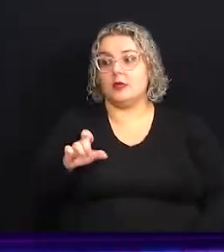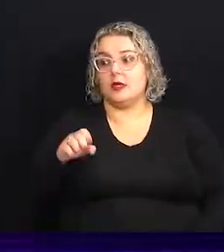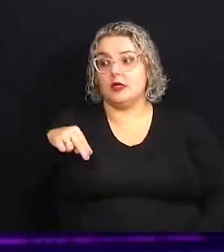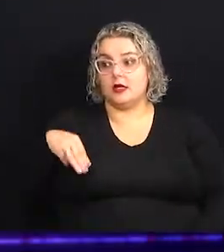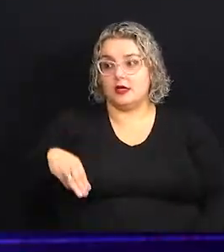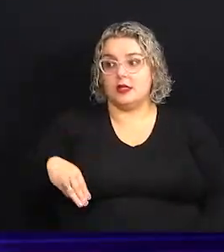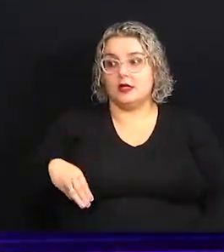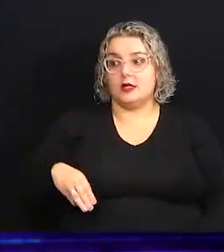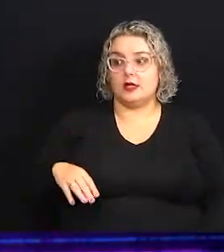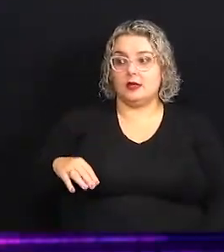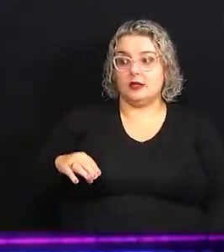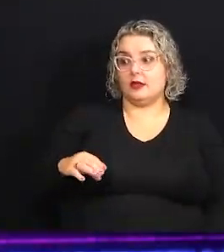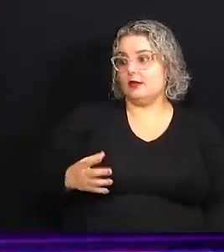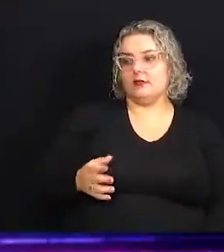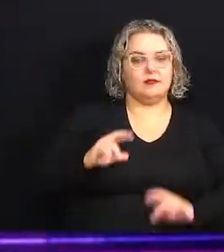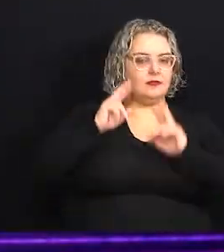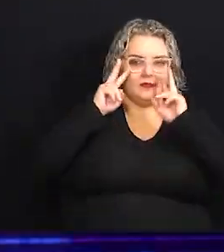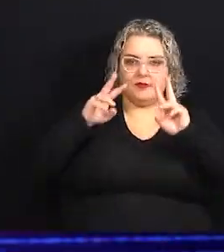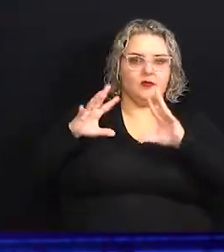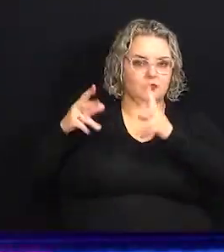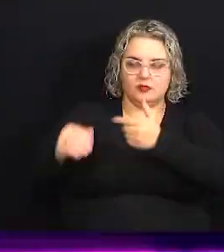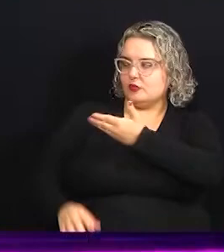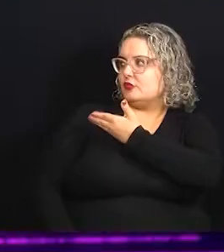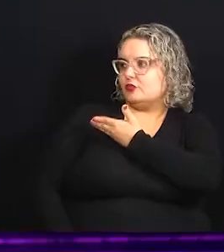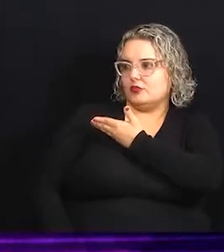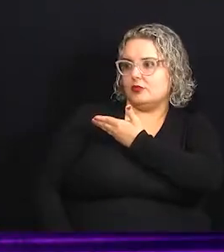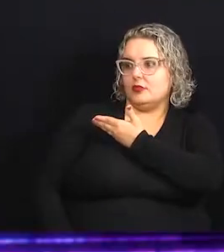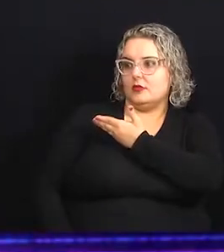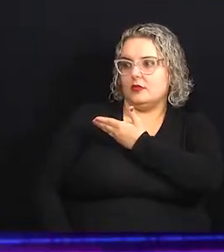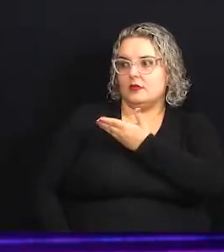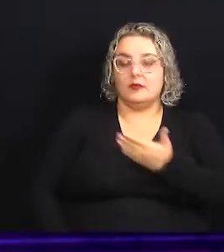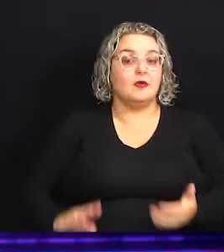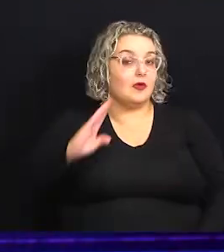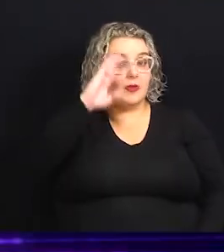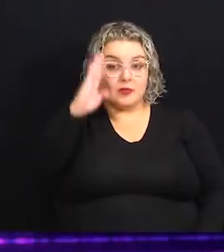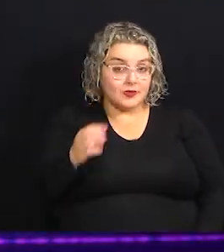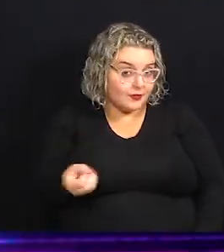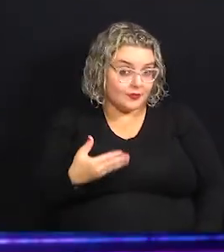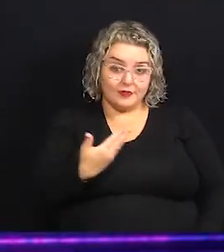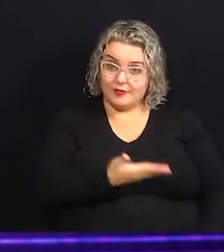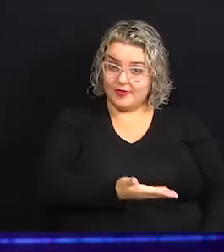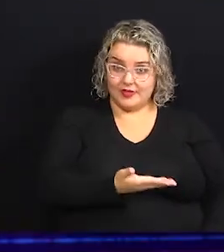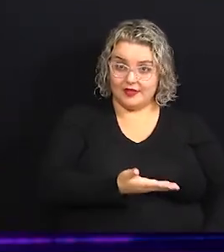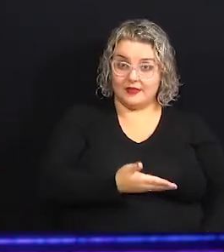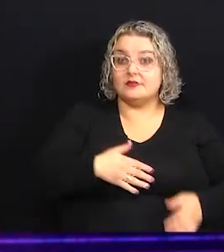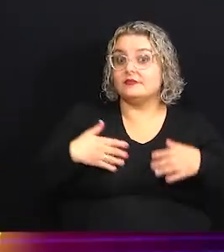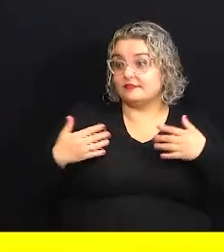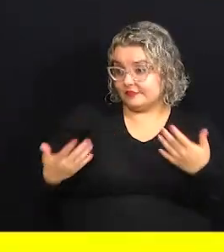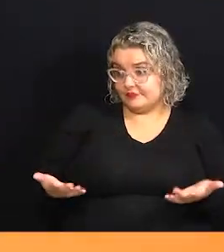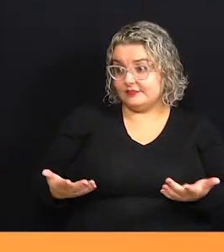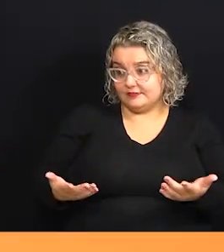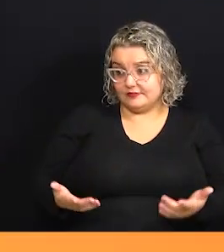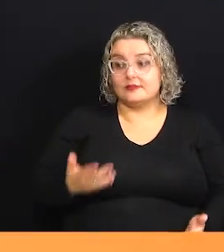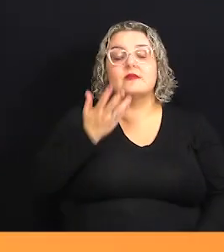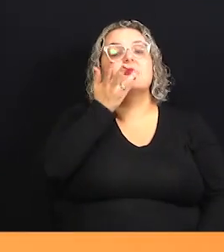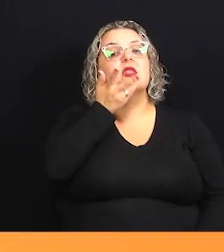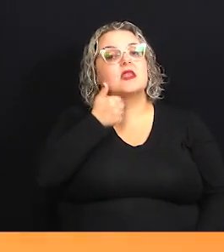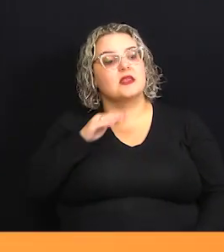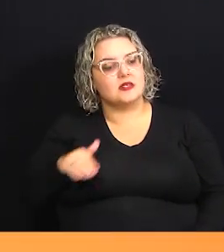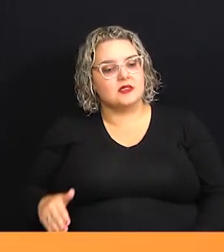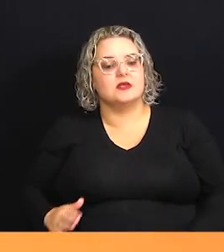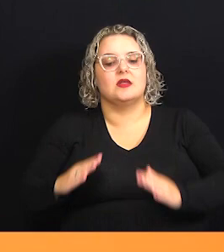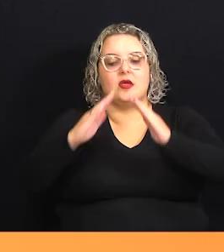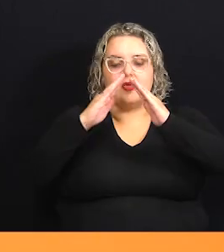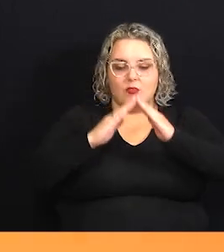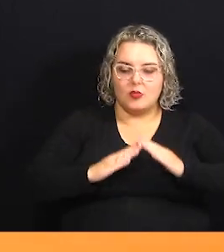viu as docas, o carimbó, é um Brasil novo para ele. Então, mesmo as crianças que moram no